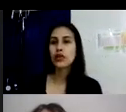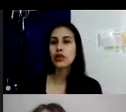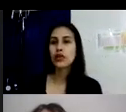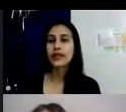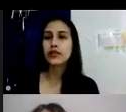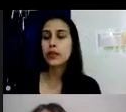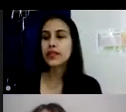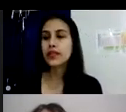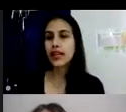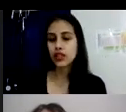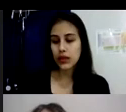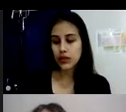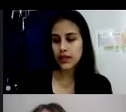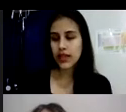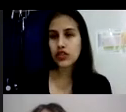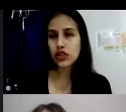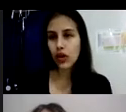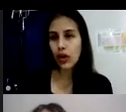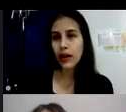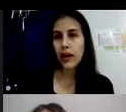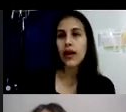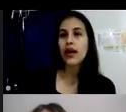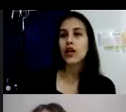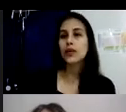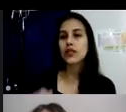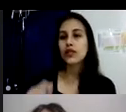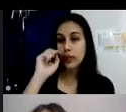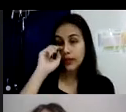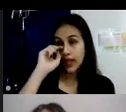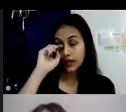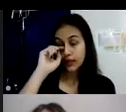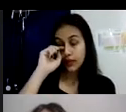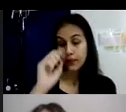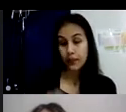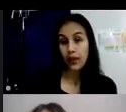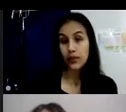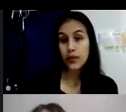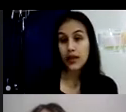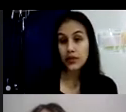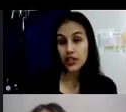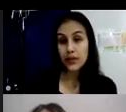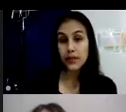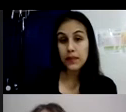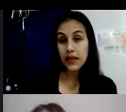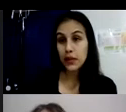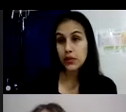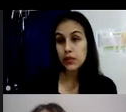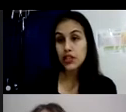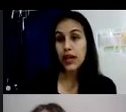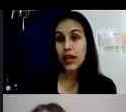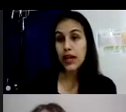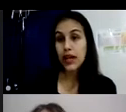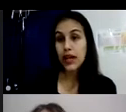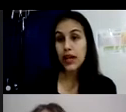medicamentos que eu tenho que o paciente, quando o paciente toma, eu preciso tomar cuidado? Os